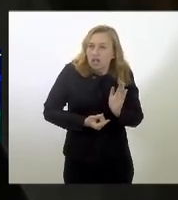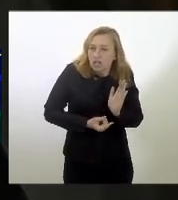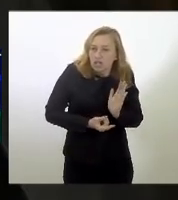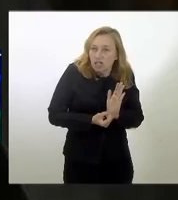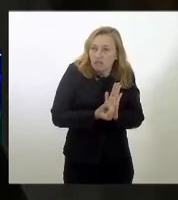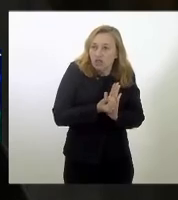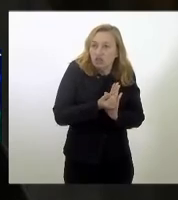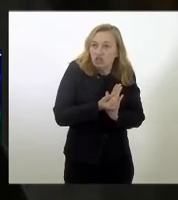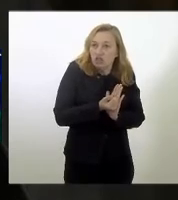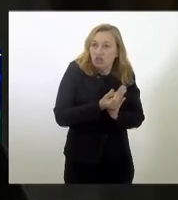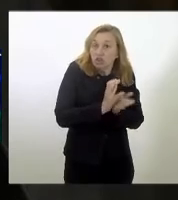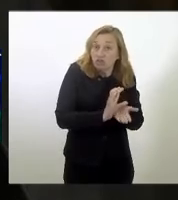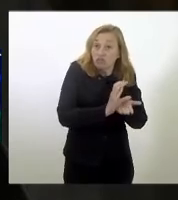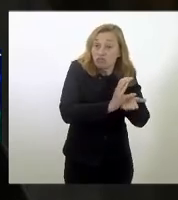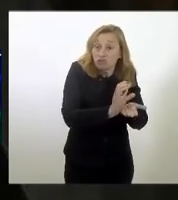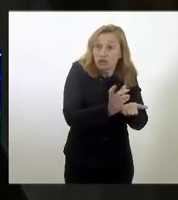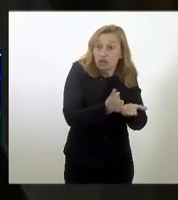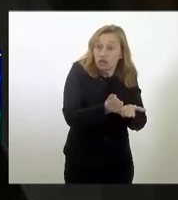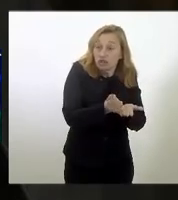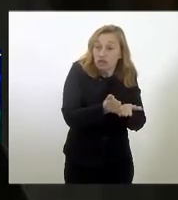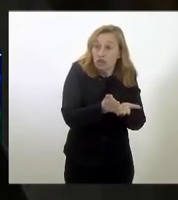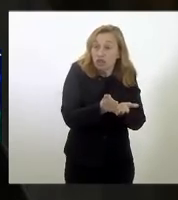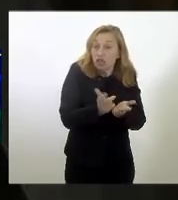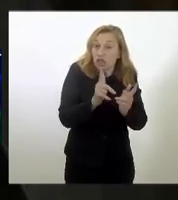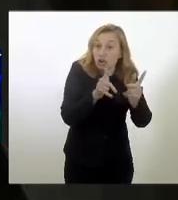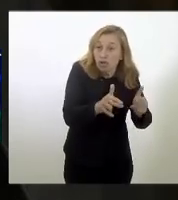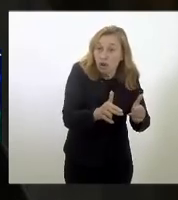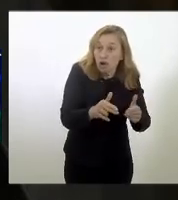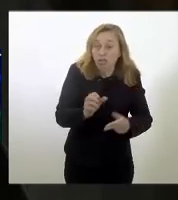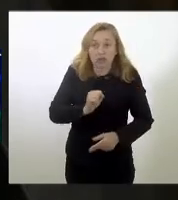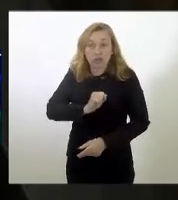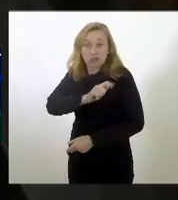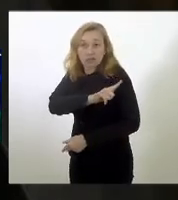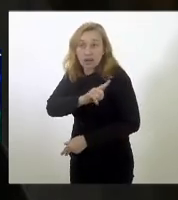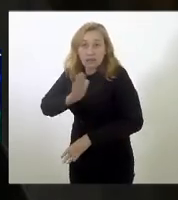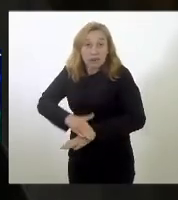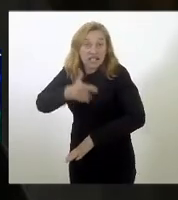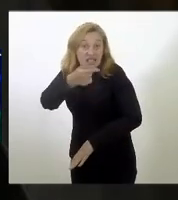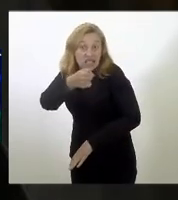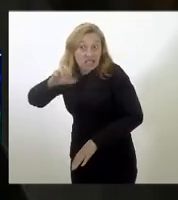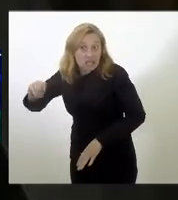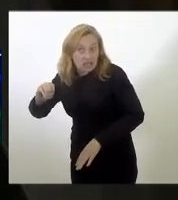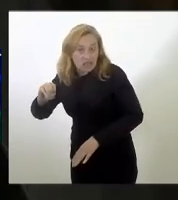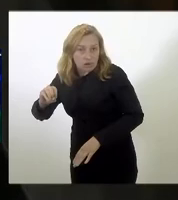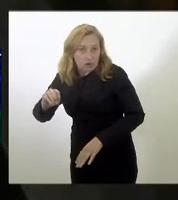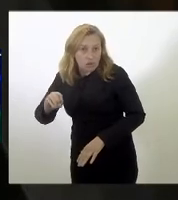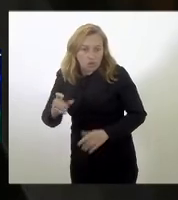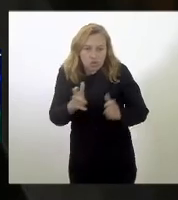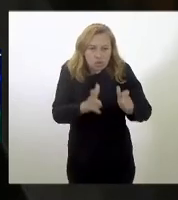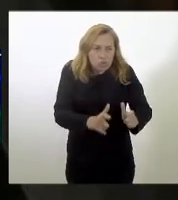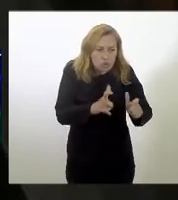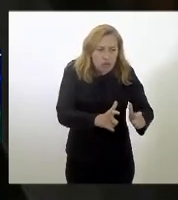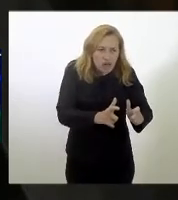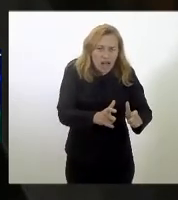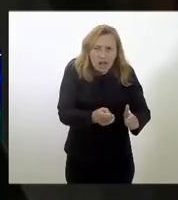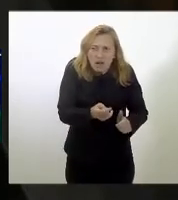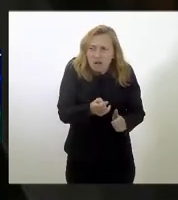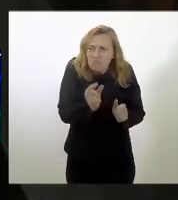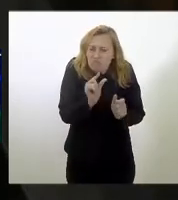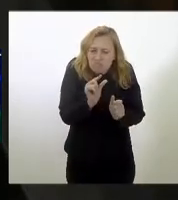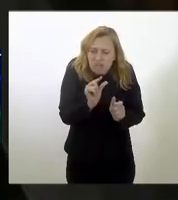ele investiria em São Gonçalo, que tem mais de 700 mil eleitores, ele não vai investir em Varre-Sai, porque eles pensam em